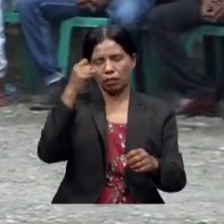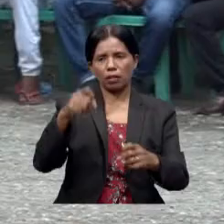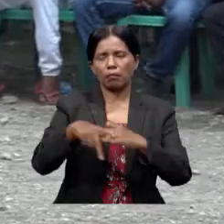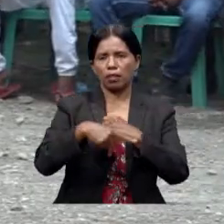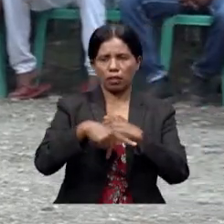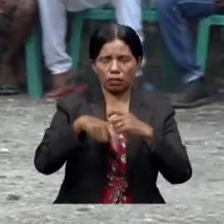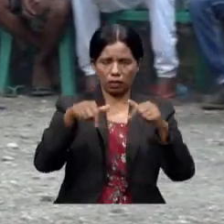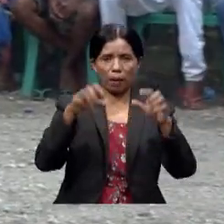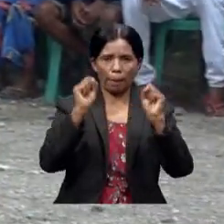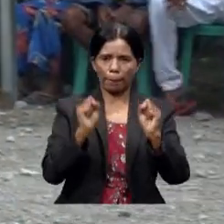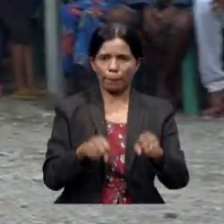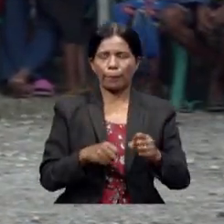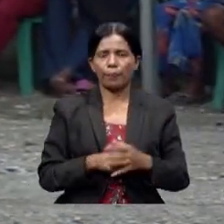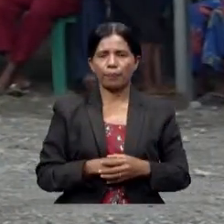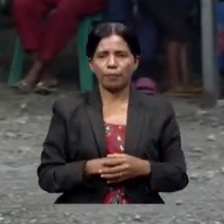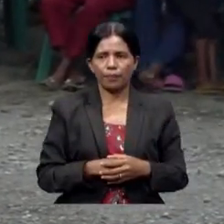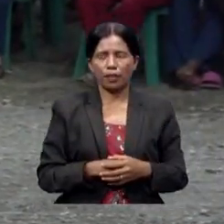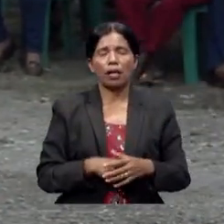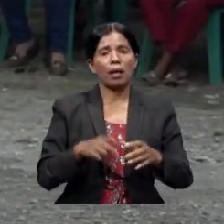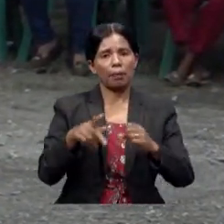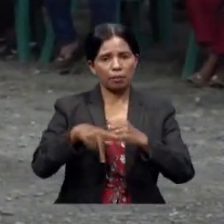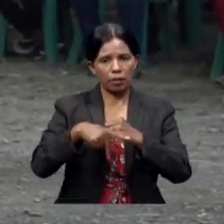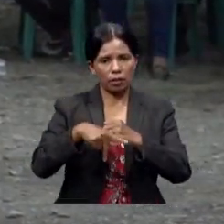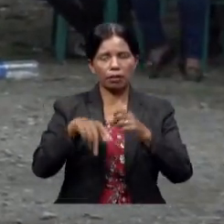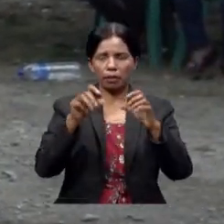Nebele. Pedir o Nebele